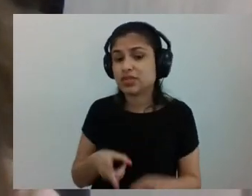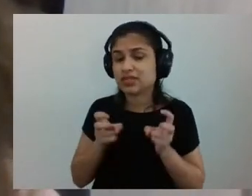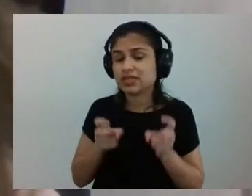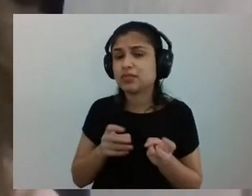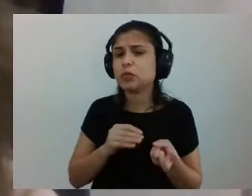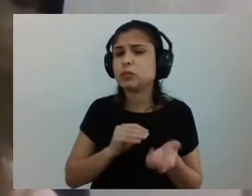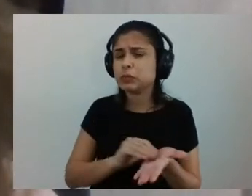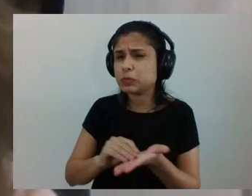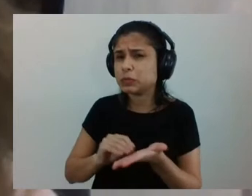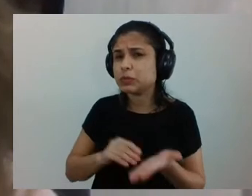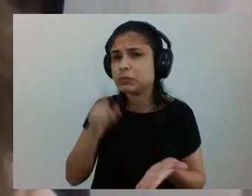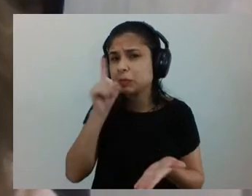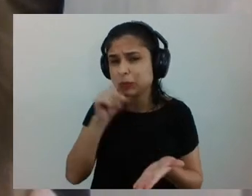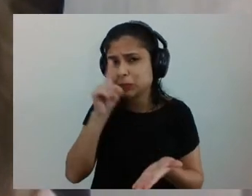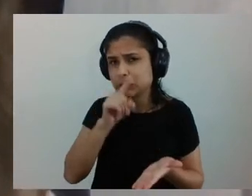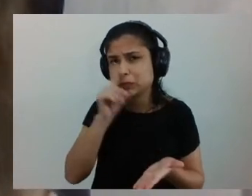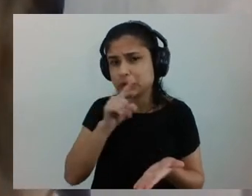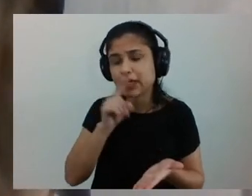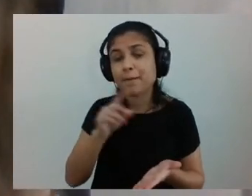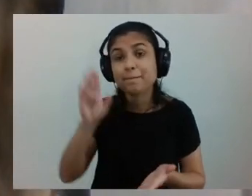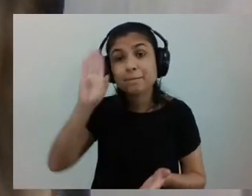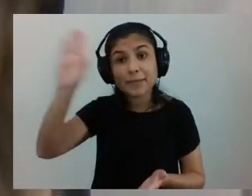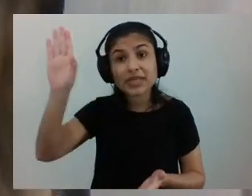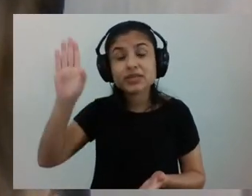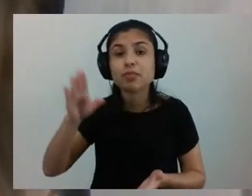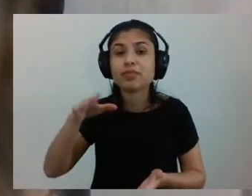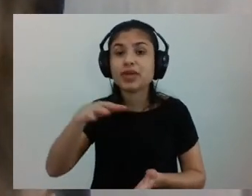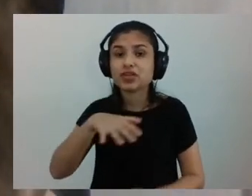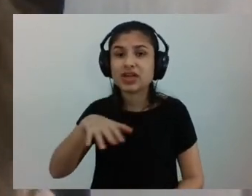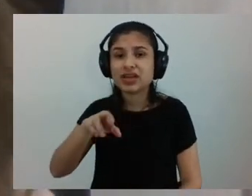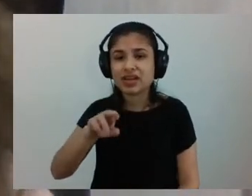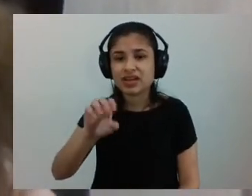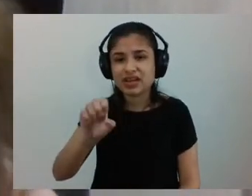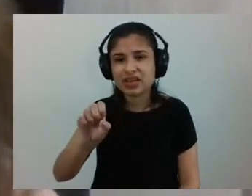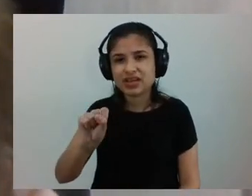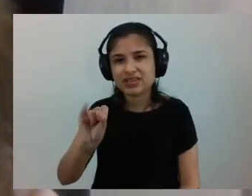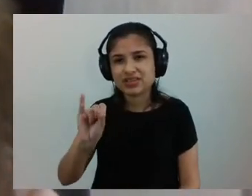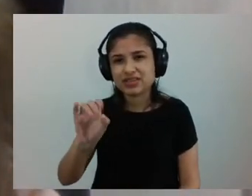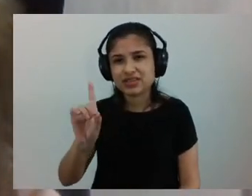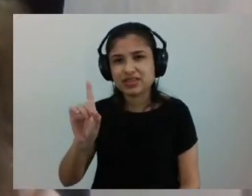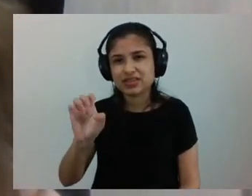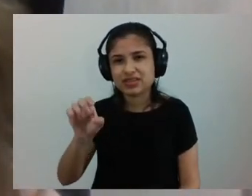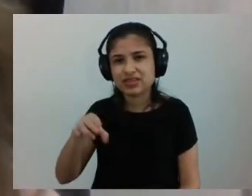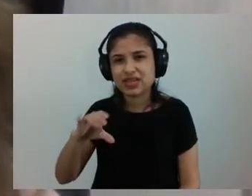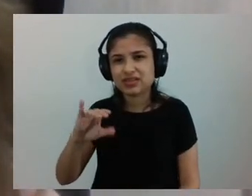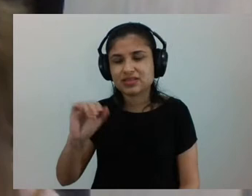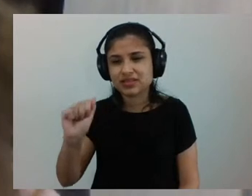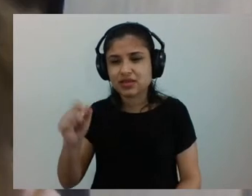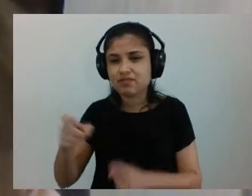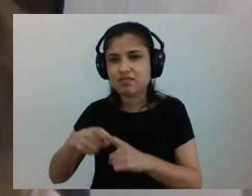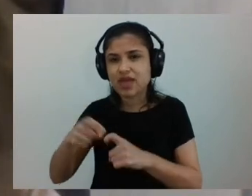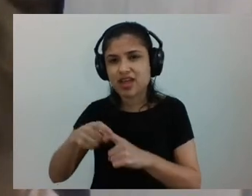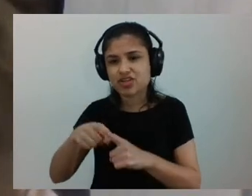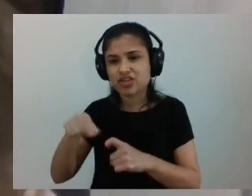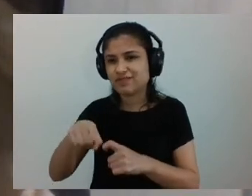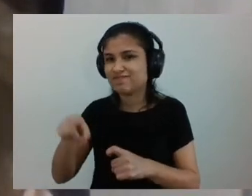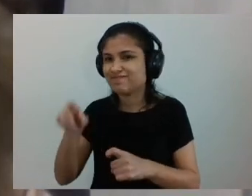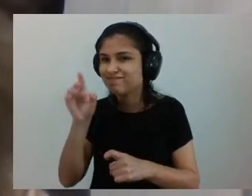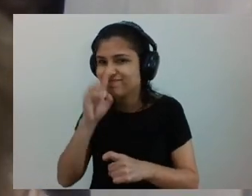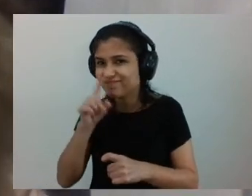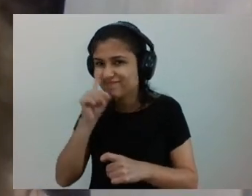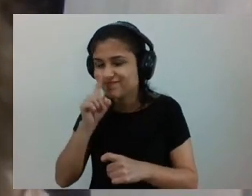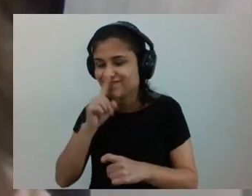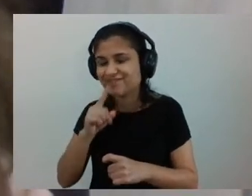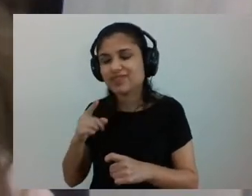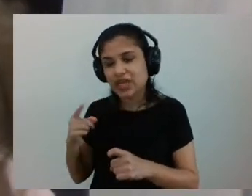muito grande em relação, sobretudo, nas residências médicas, né? já houve aí um avanço na nossa gestão,